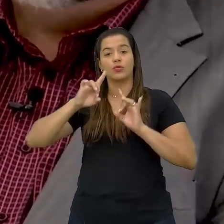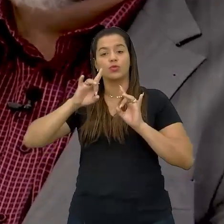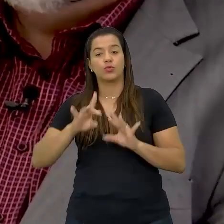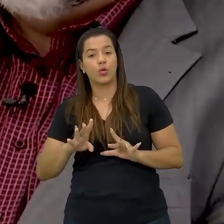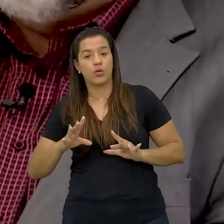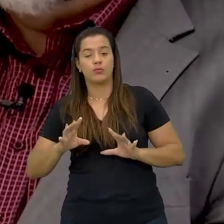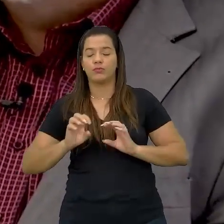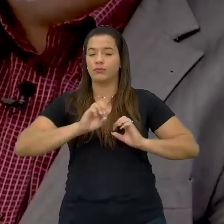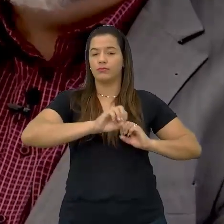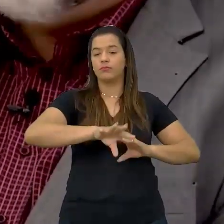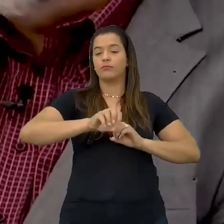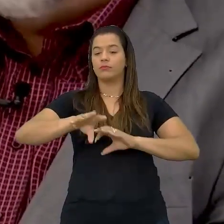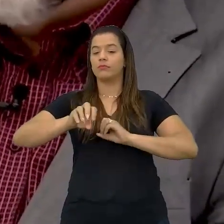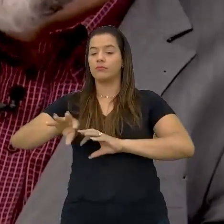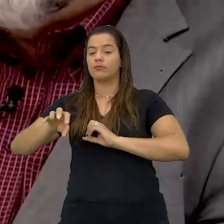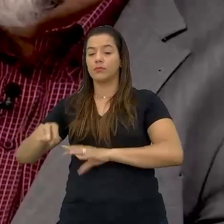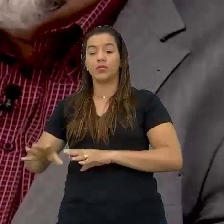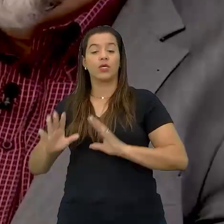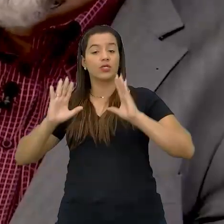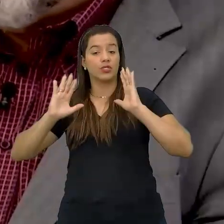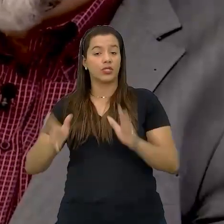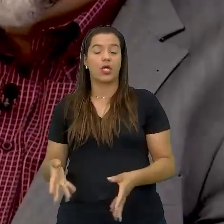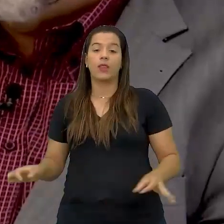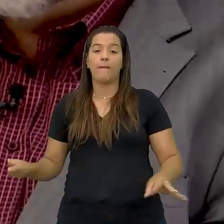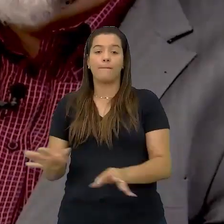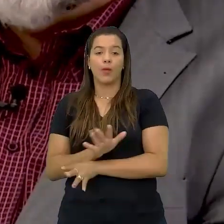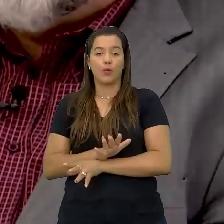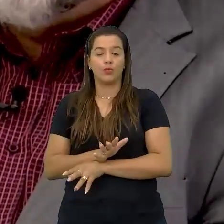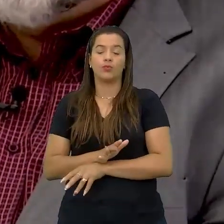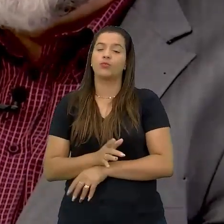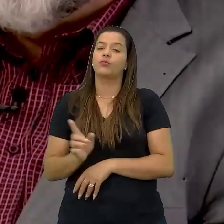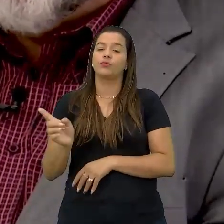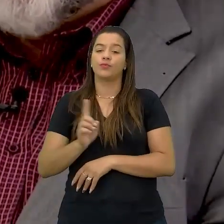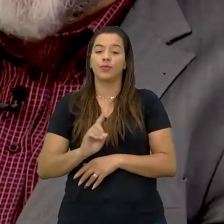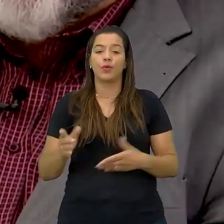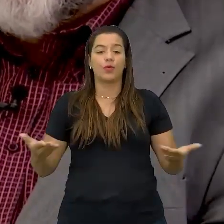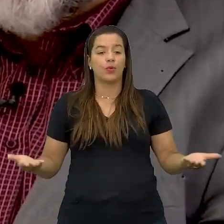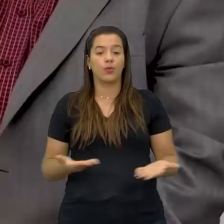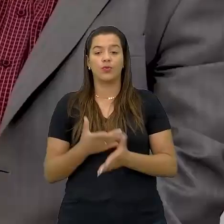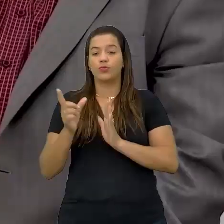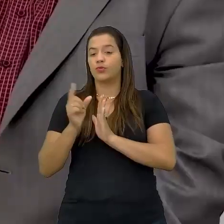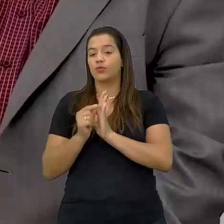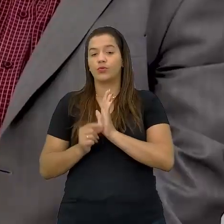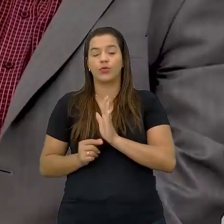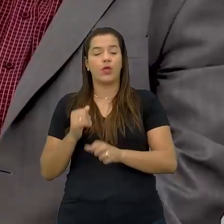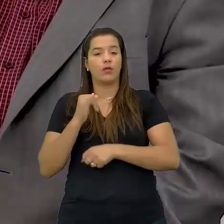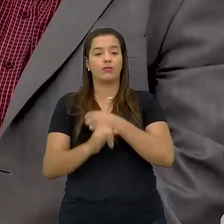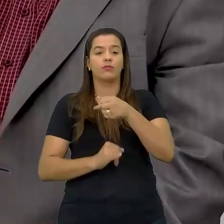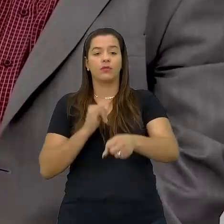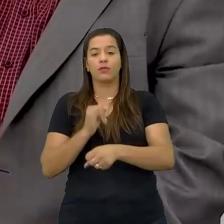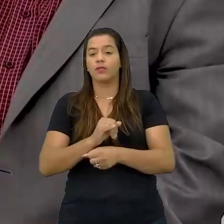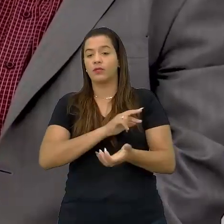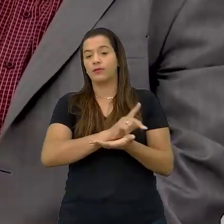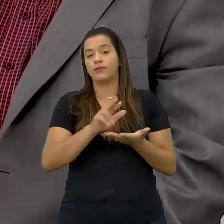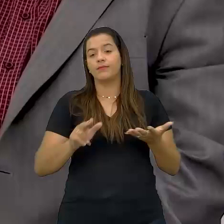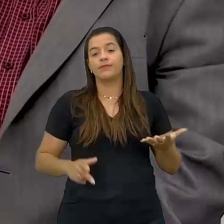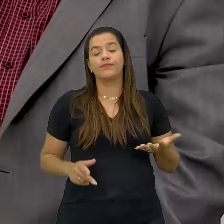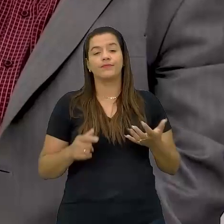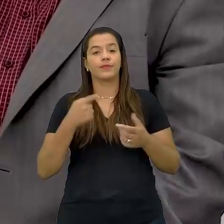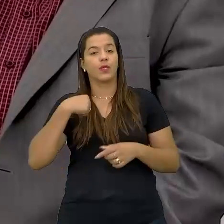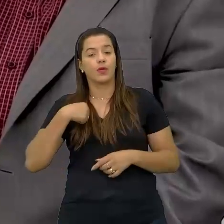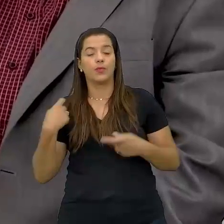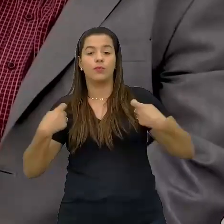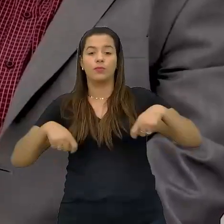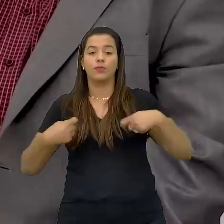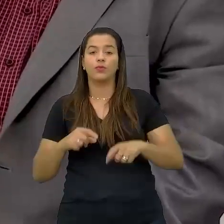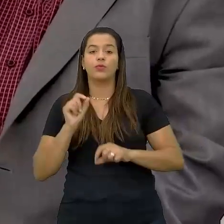que reproduz aquilo que já está disponível, especialmente nas plataformas digitais. Se você observa, cabe a mim, isso